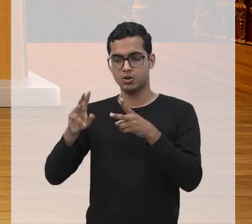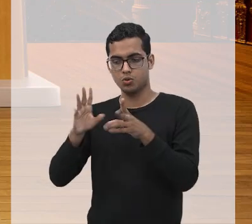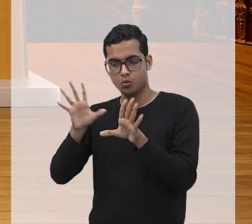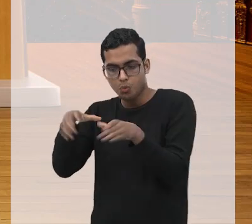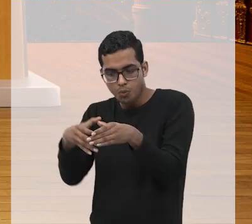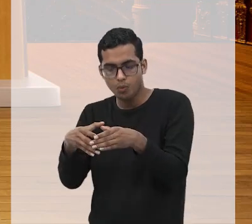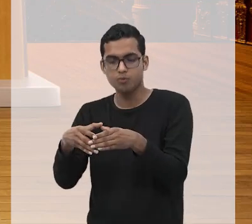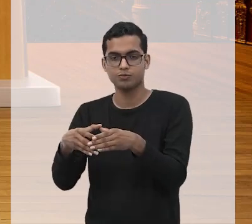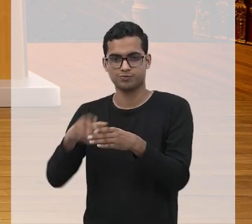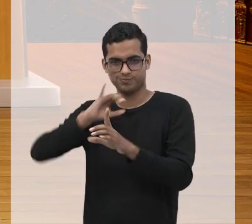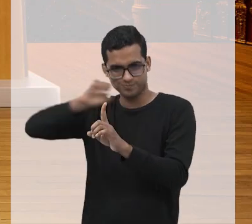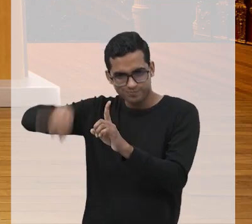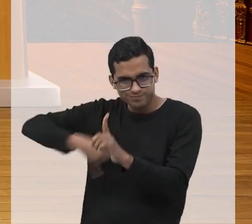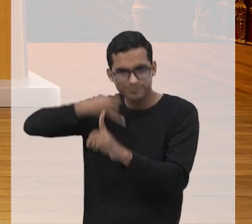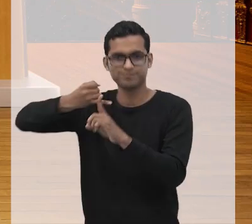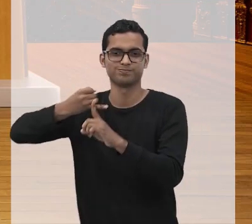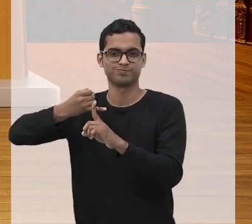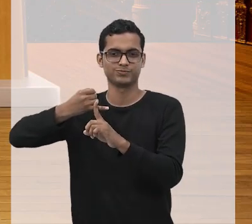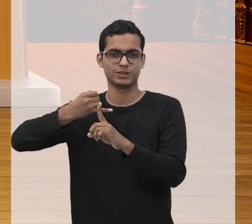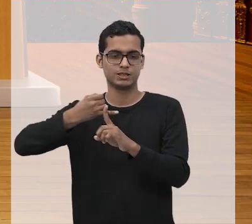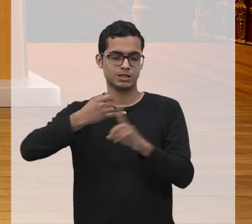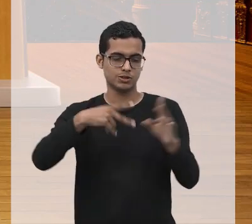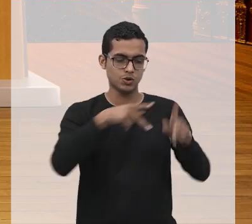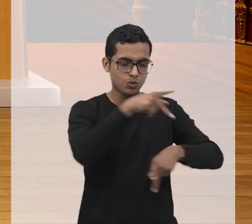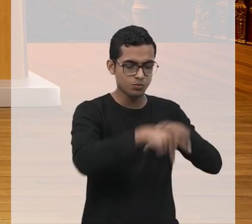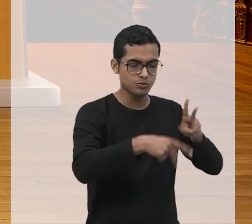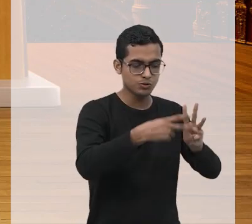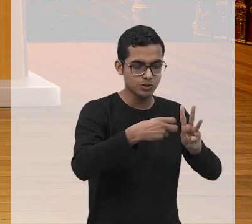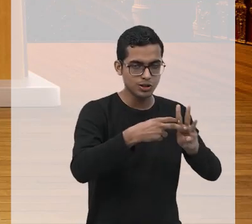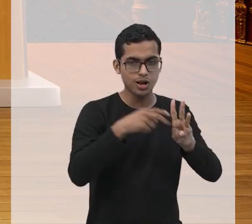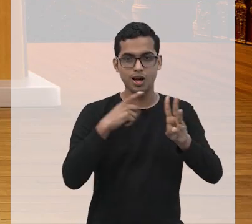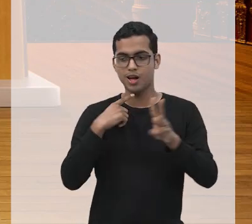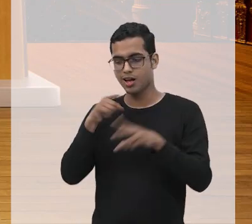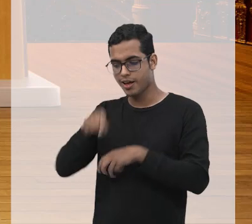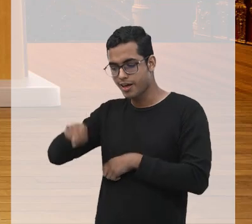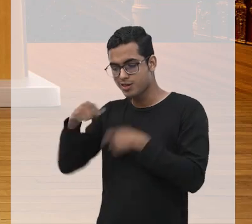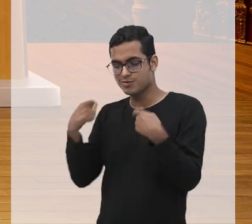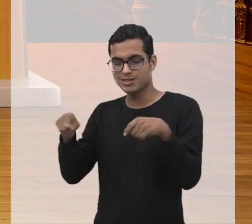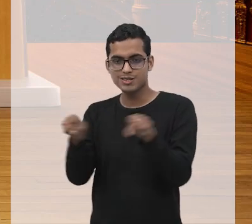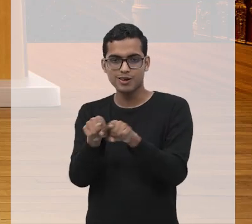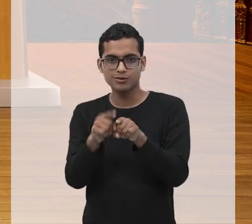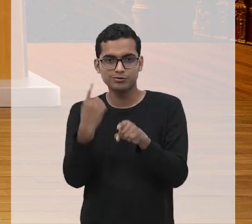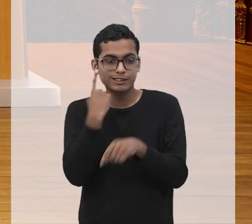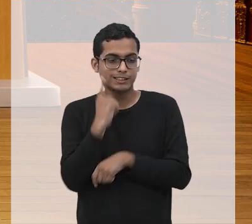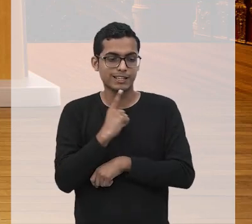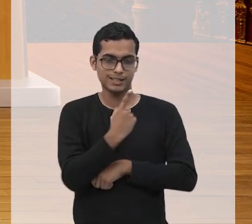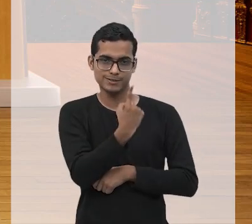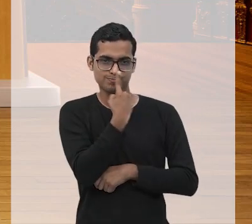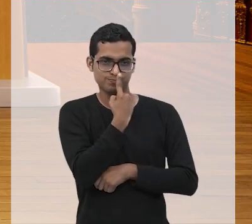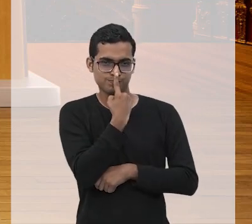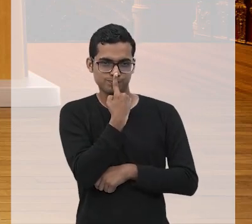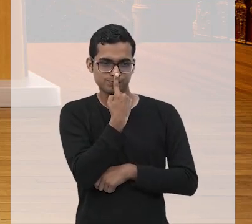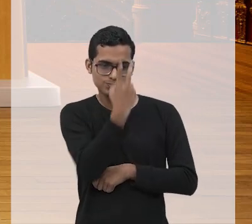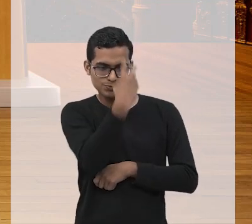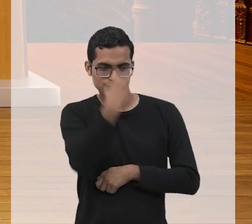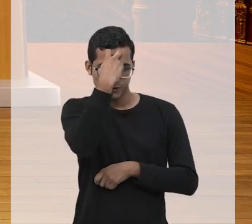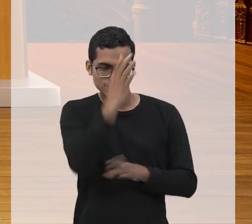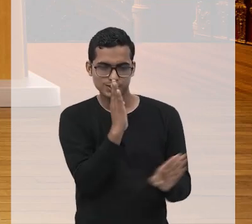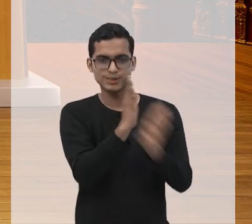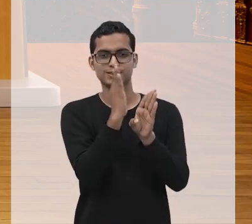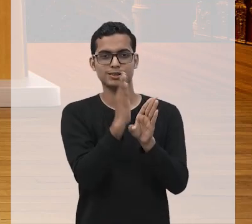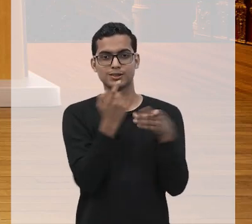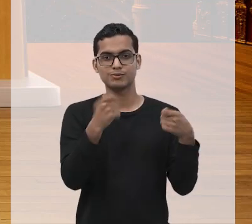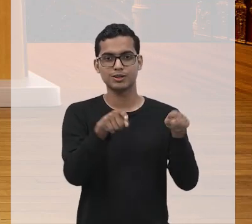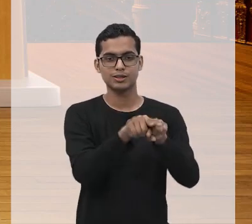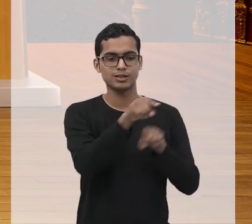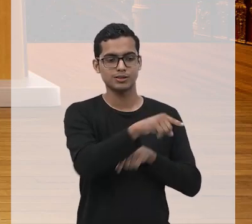indígenas, né? Eles precisavam se aproximar dessa nova cultura que eles encontraram quando eles chegaram